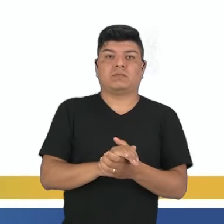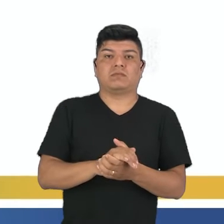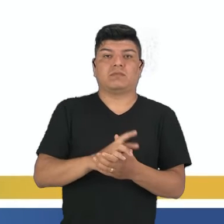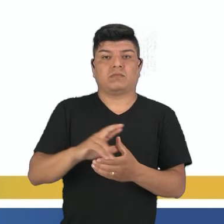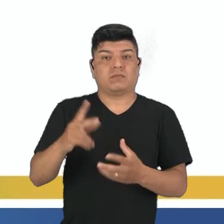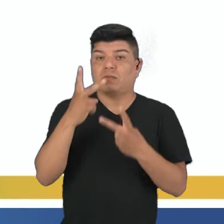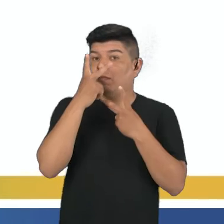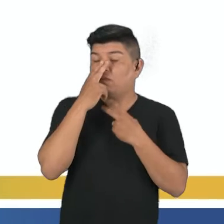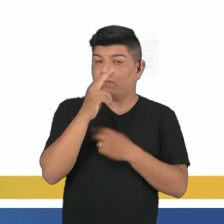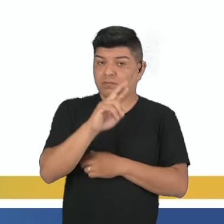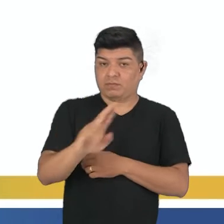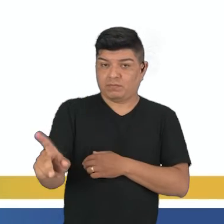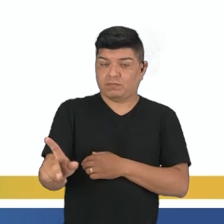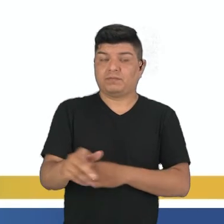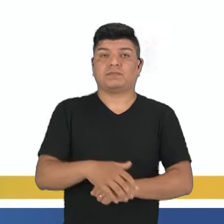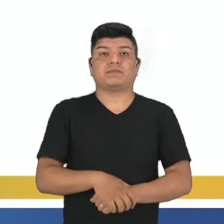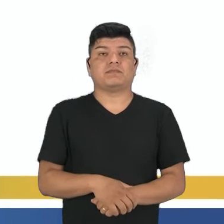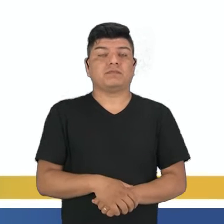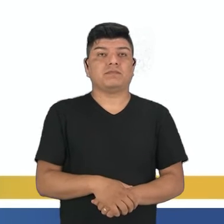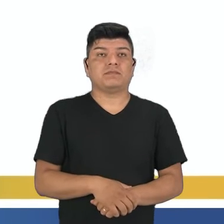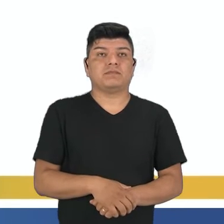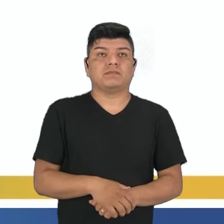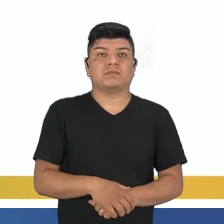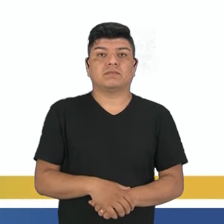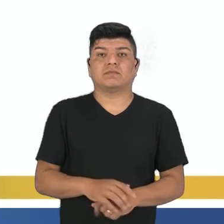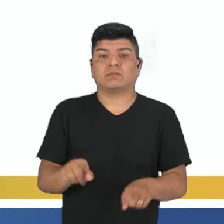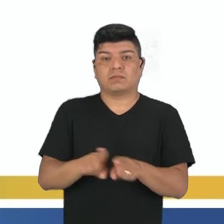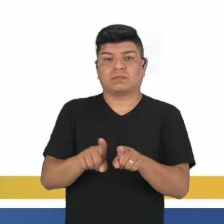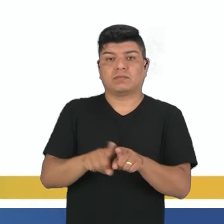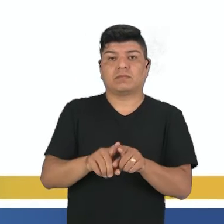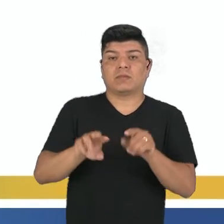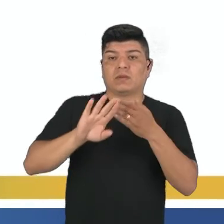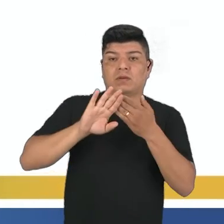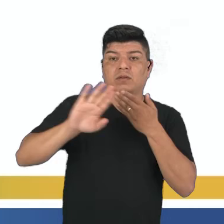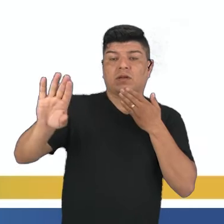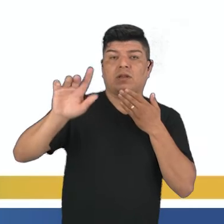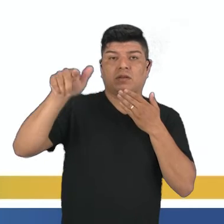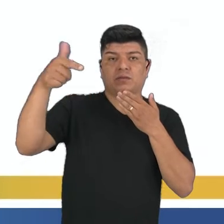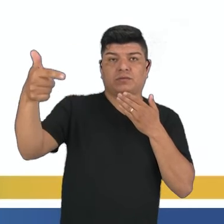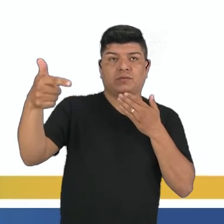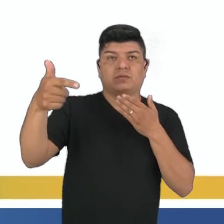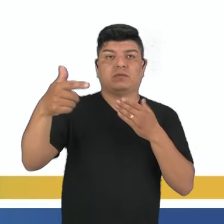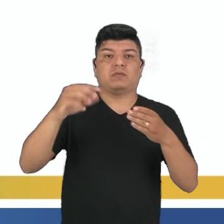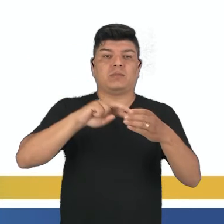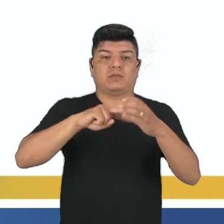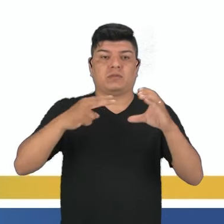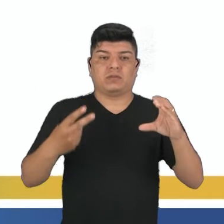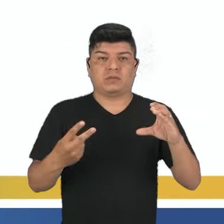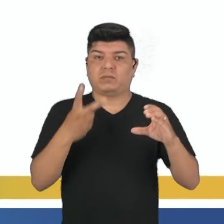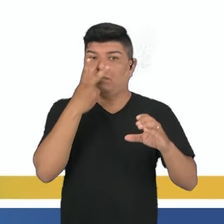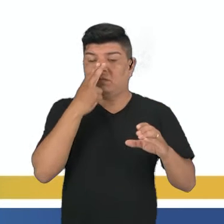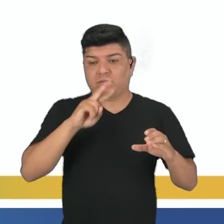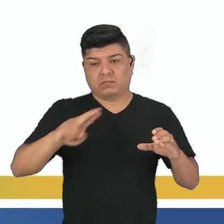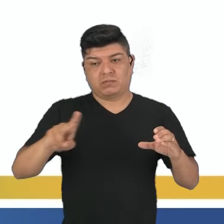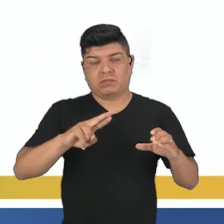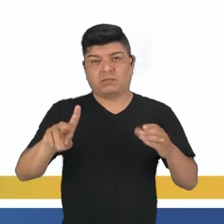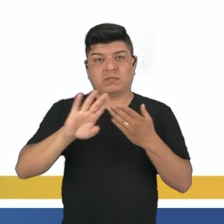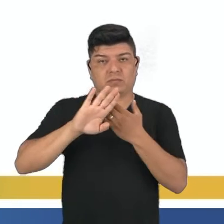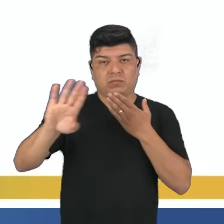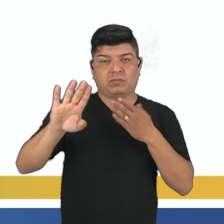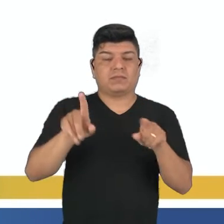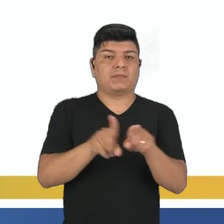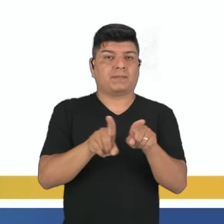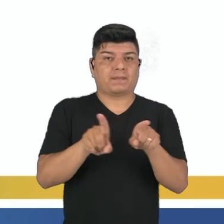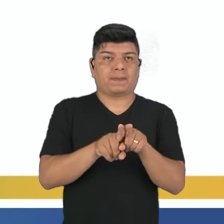não semelhantes, né? E ainda para aqueles que estão distantes uns dos outros, cromossomos não semelhantes e cromossomos